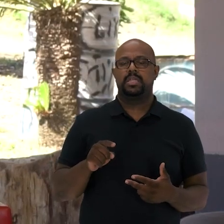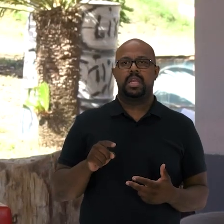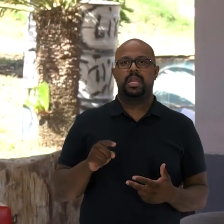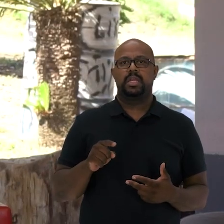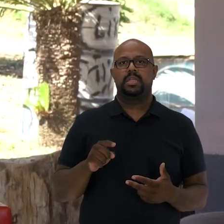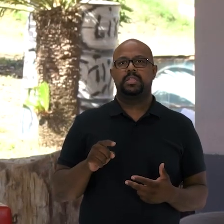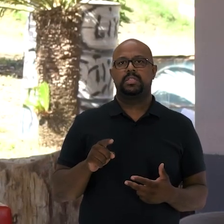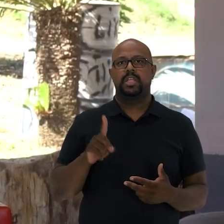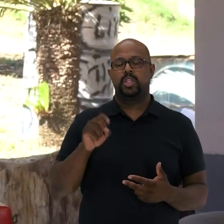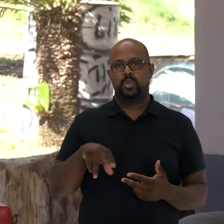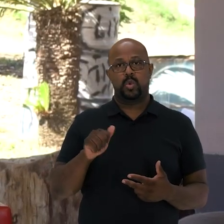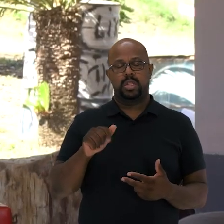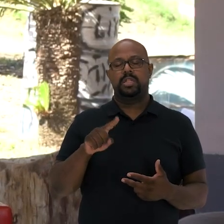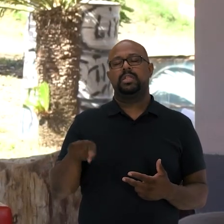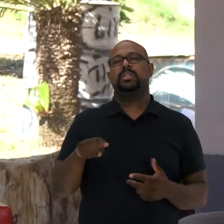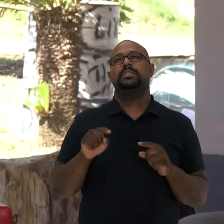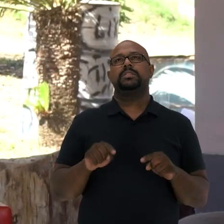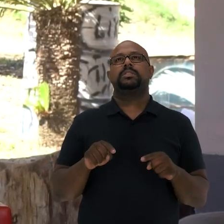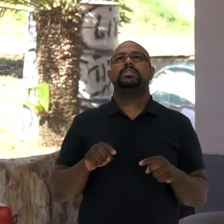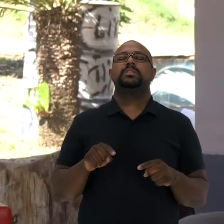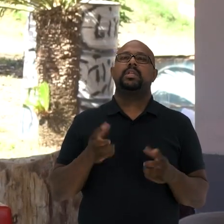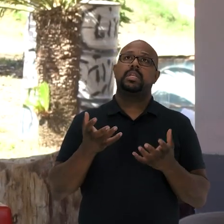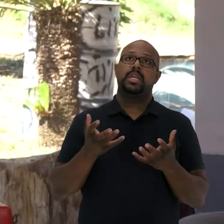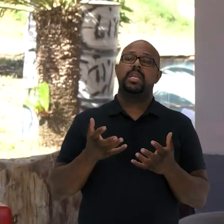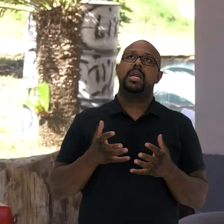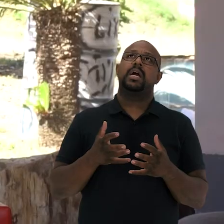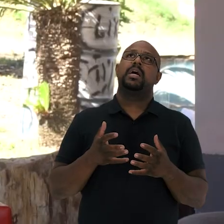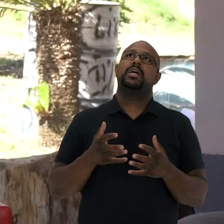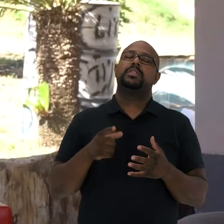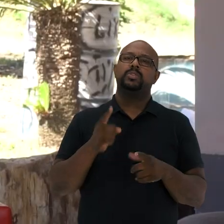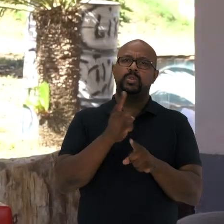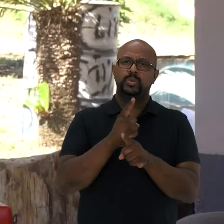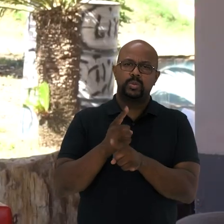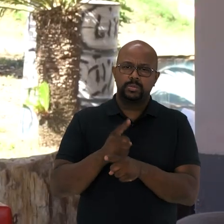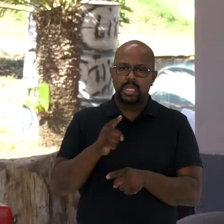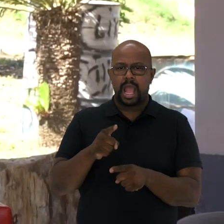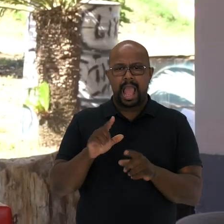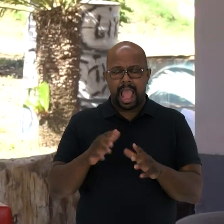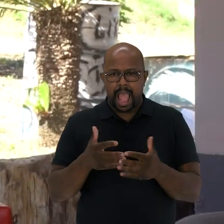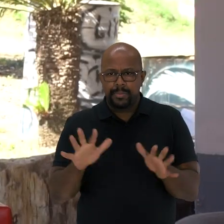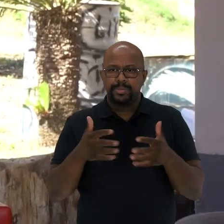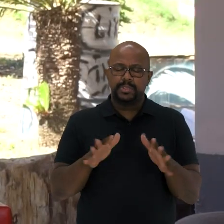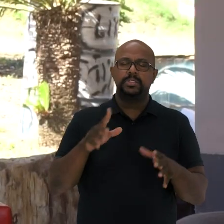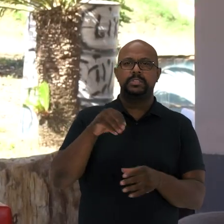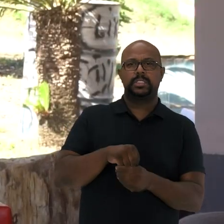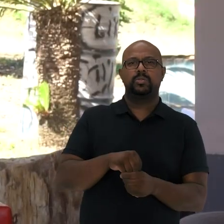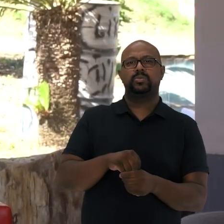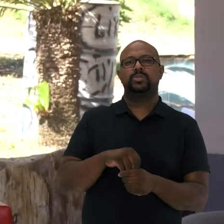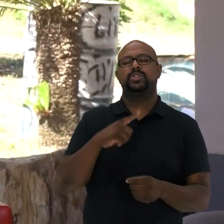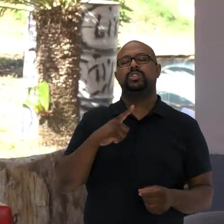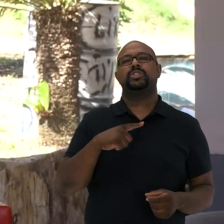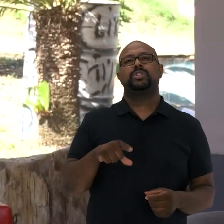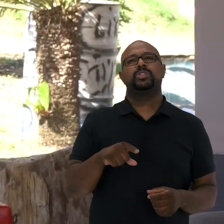ele, como entendia toda dessa parte dele, né? Então ele queria que nós descobríssemos aquilo ali, abrisse lá, que tem dentro